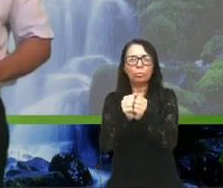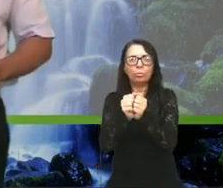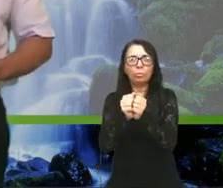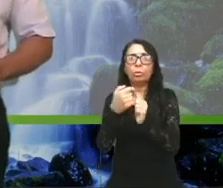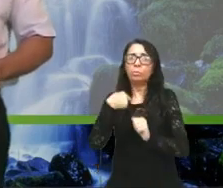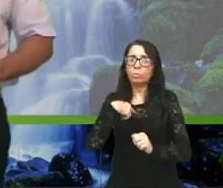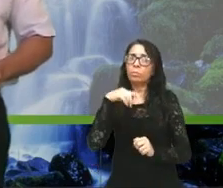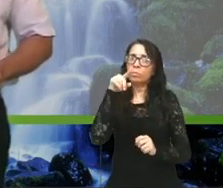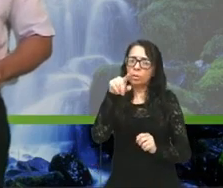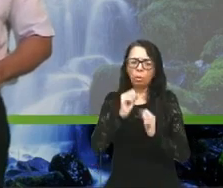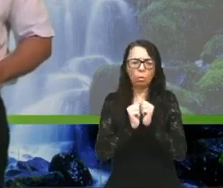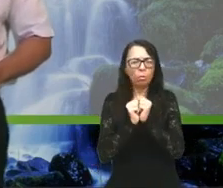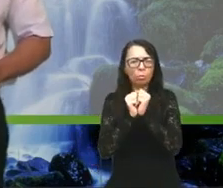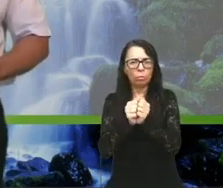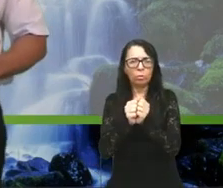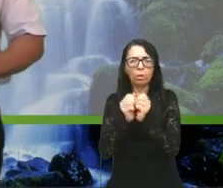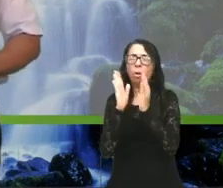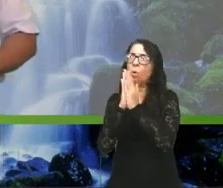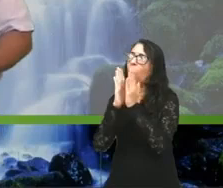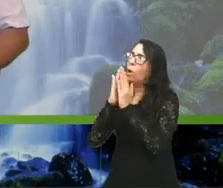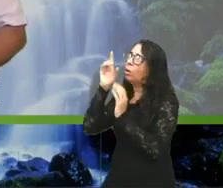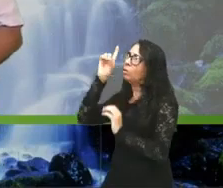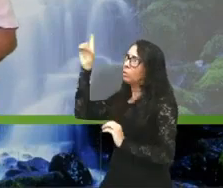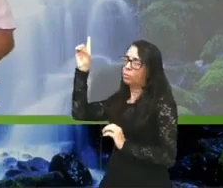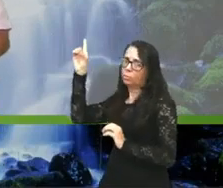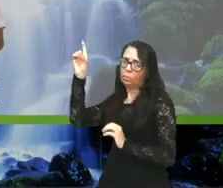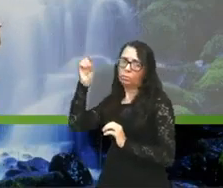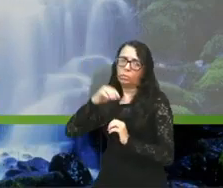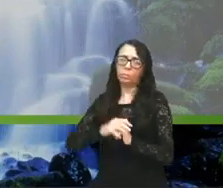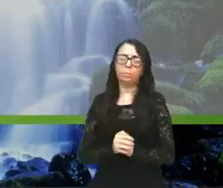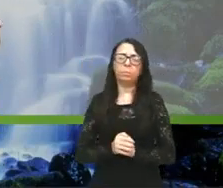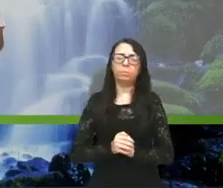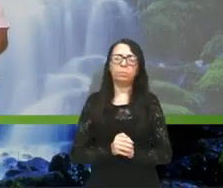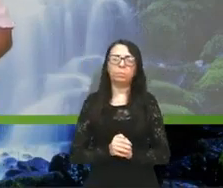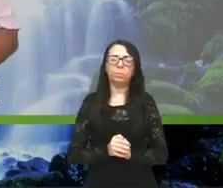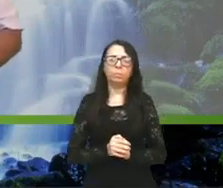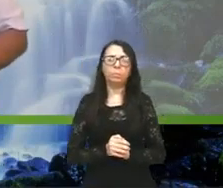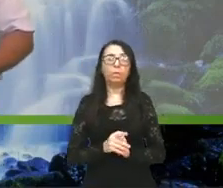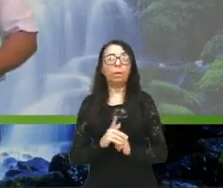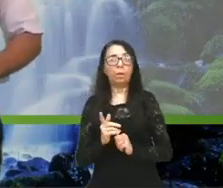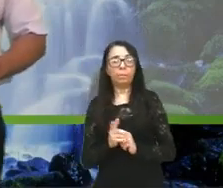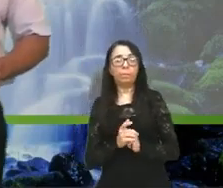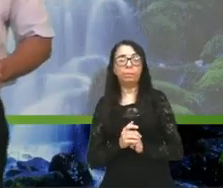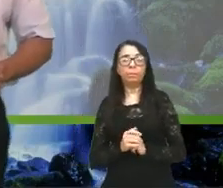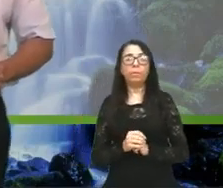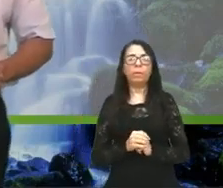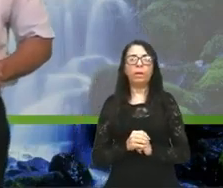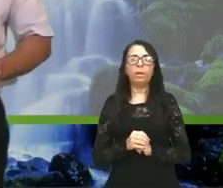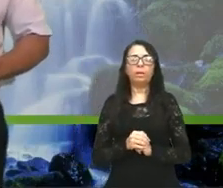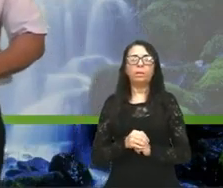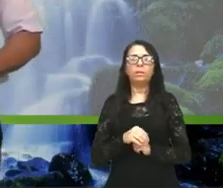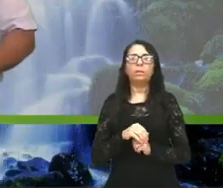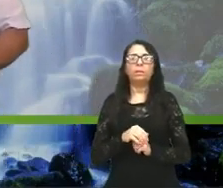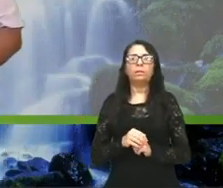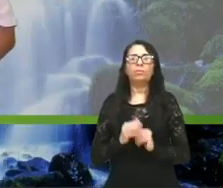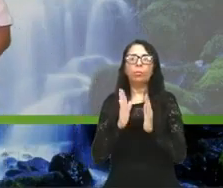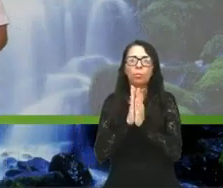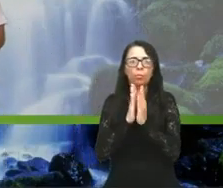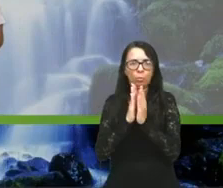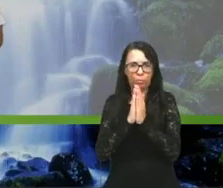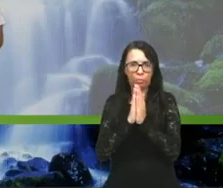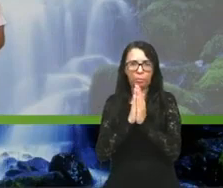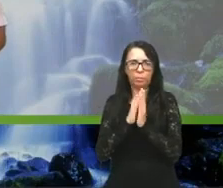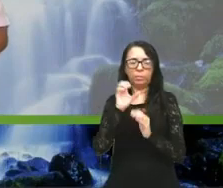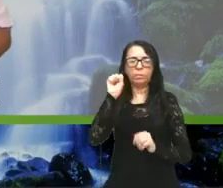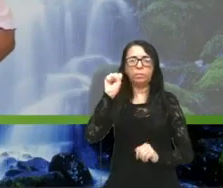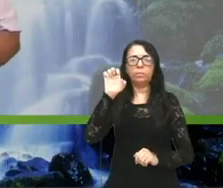orar. Tem o meu cunhado Sérgio, que continua internado, mas sob os cuidados de Deus e sob os cuidados dos